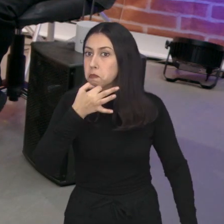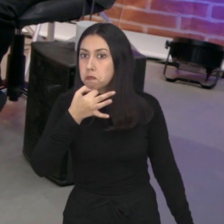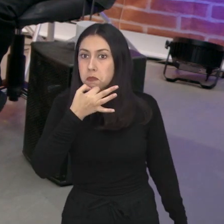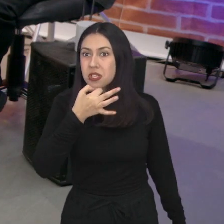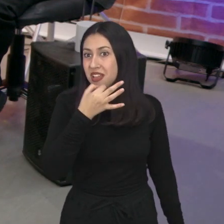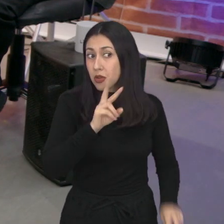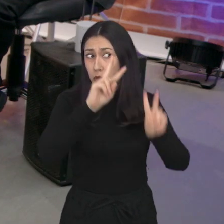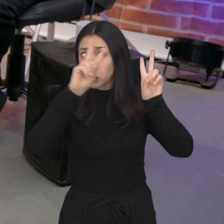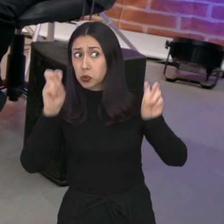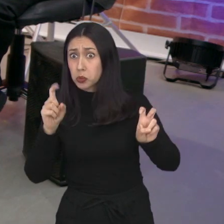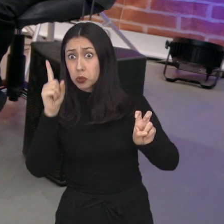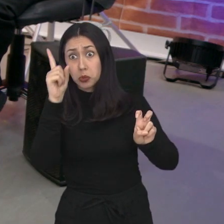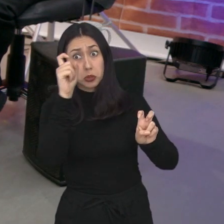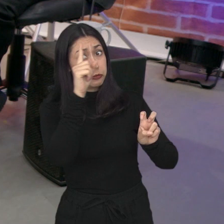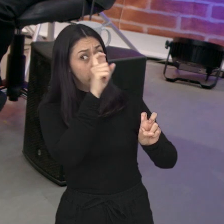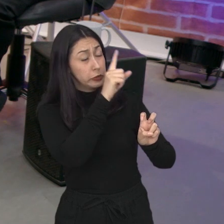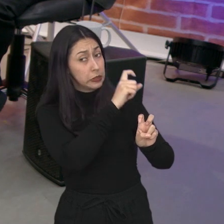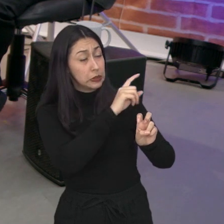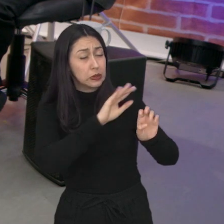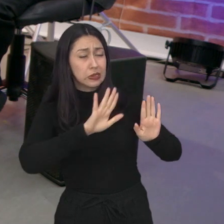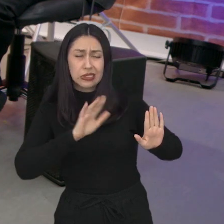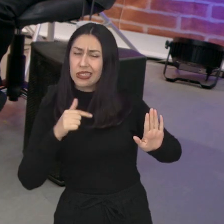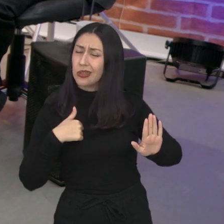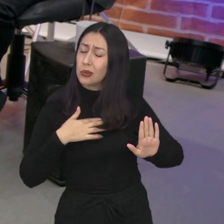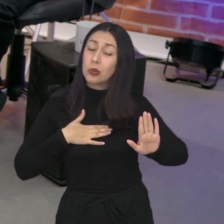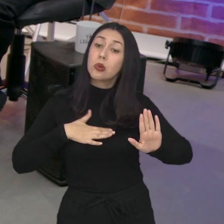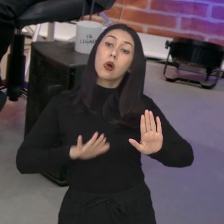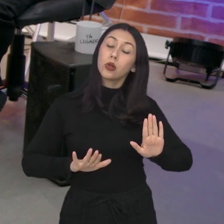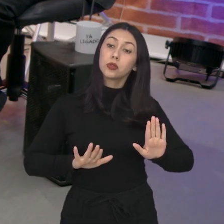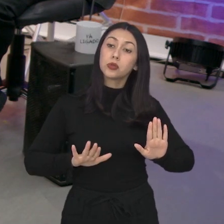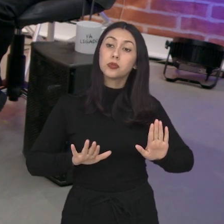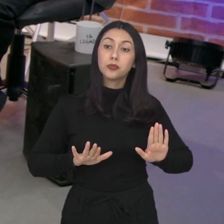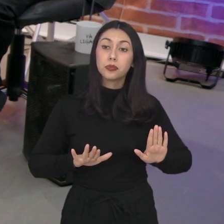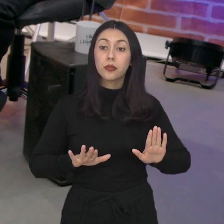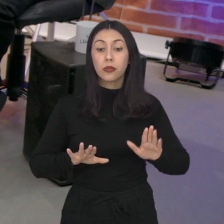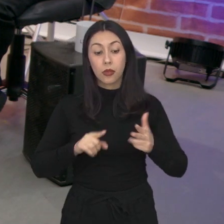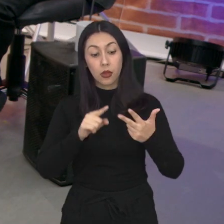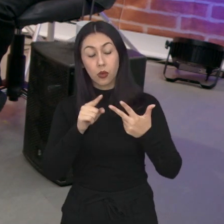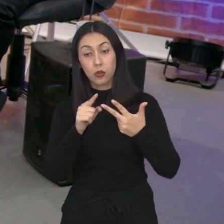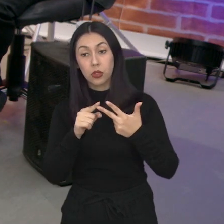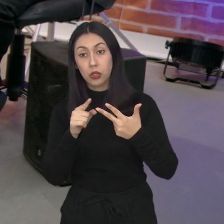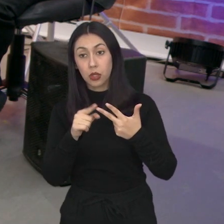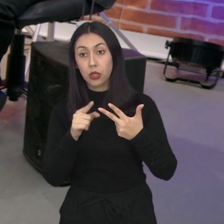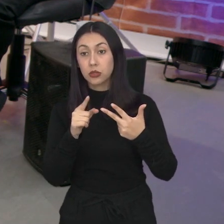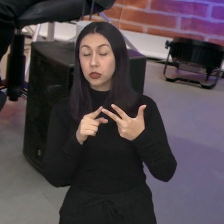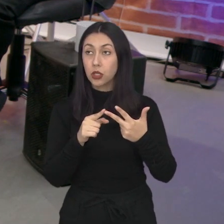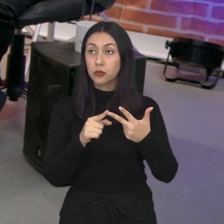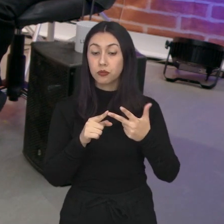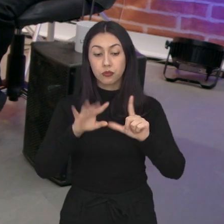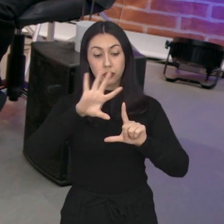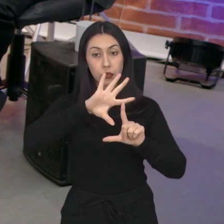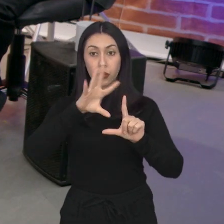ficar reagindo a coisa muito quente. E eu não gosto muito de fazer isso. E tem o cartoon,